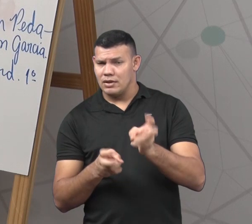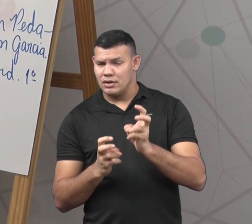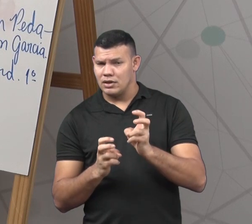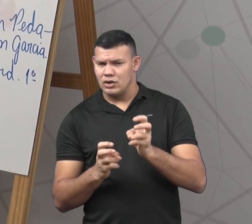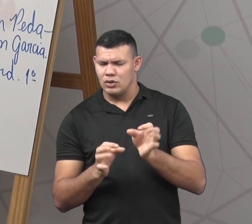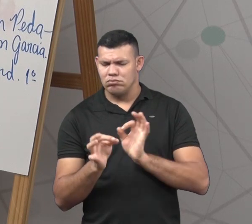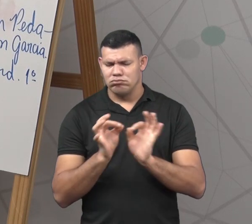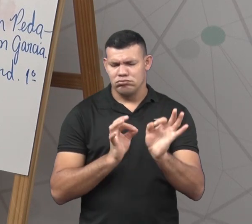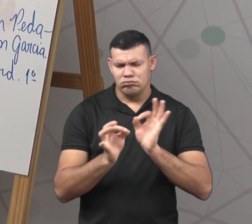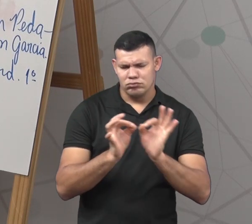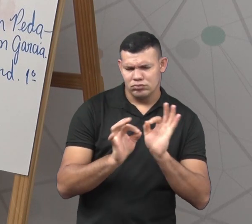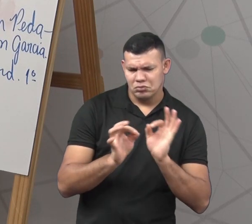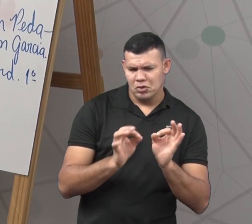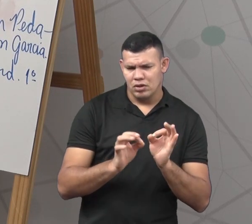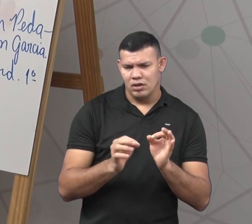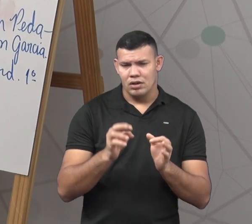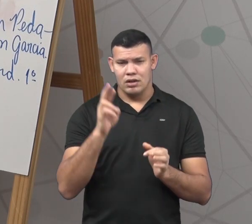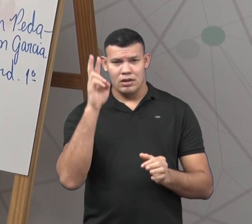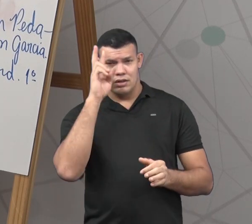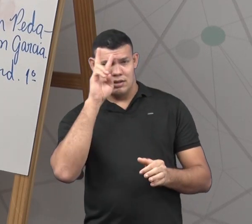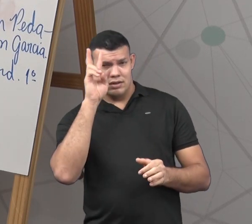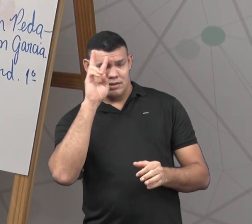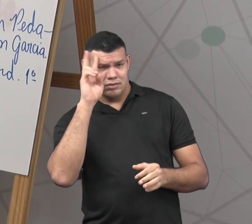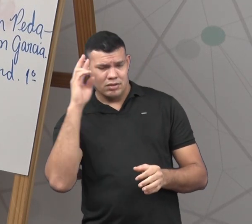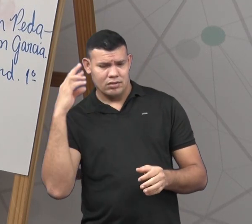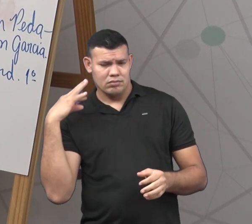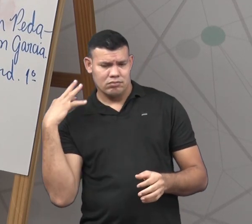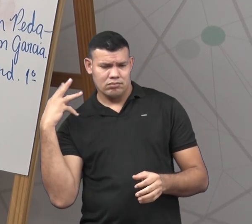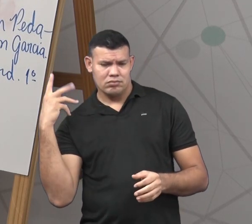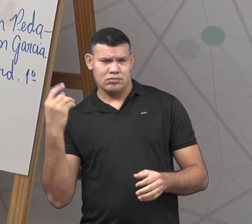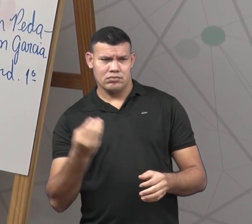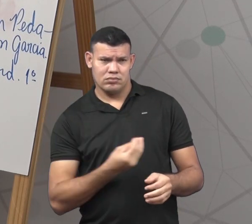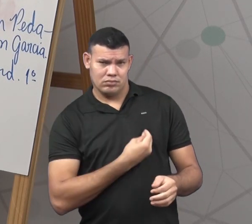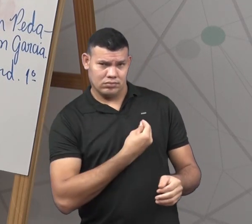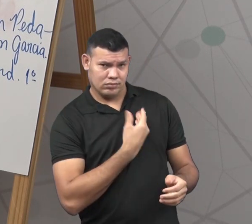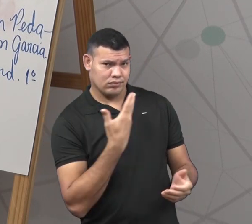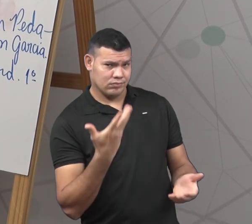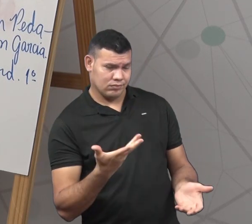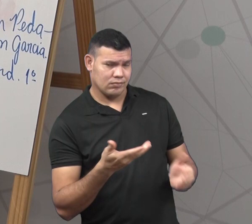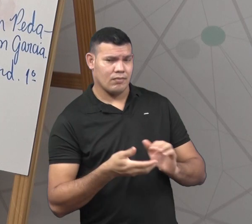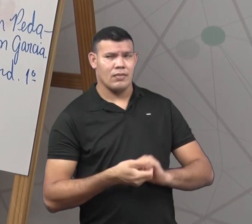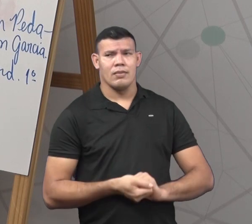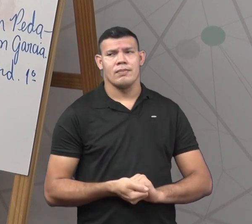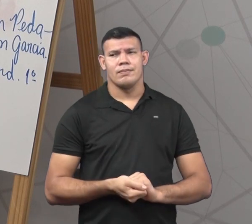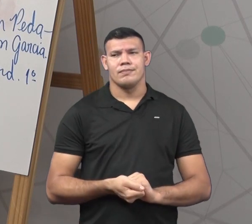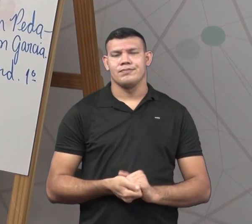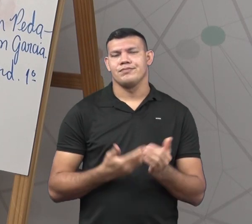várias informações sobre o que ele gosta, o que ele acha a respeito da família. Tá? Essa